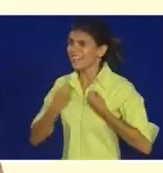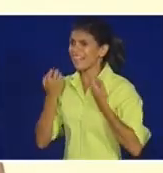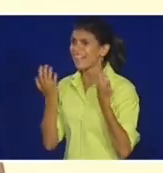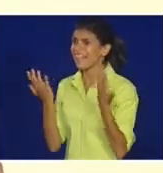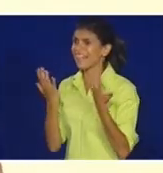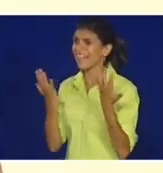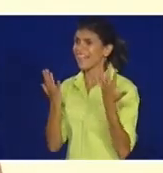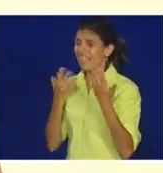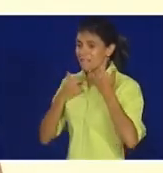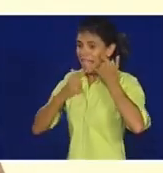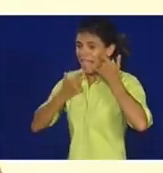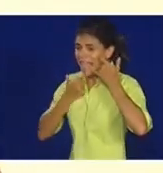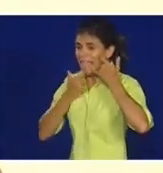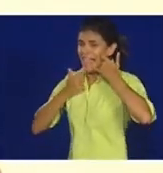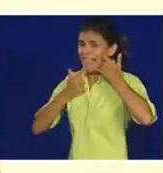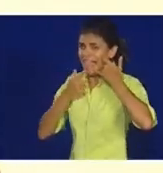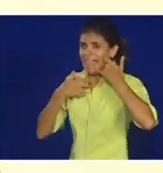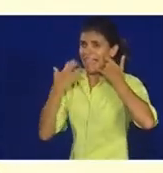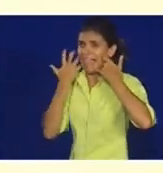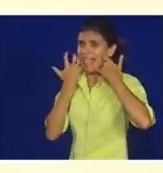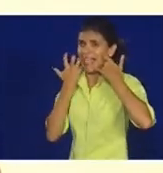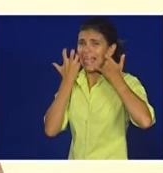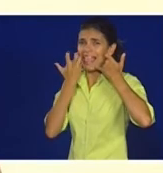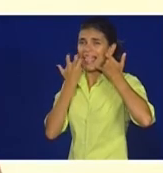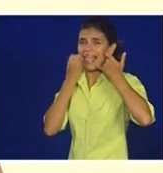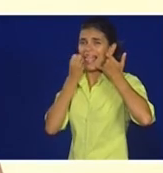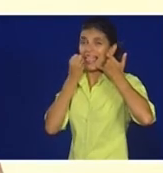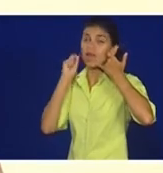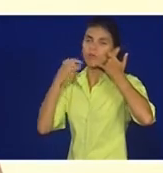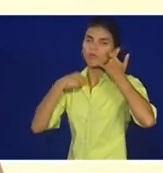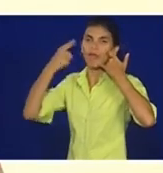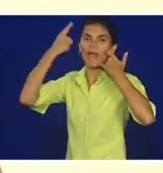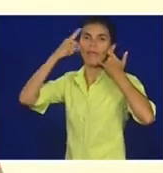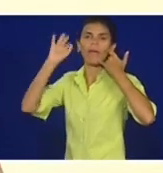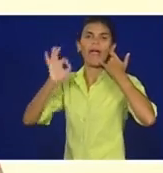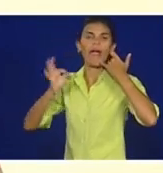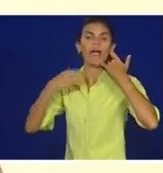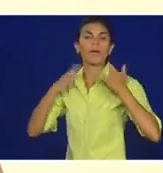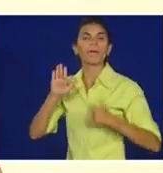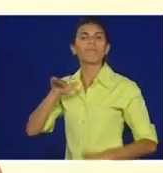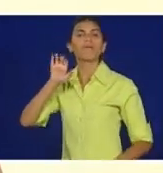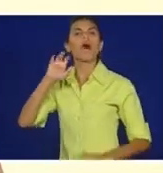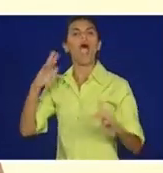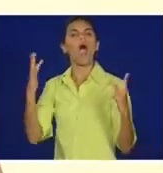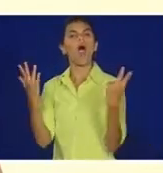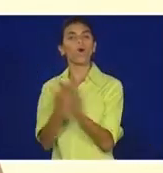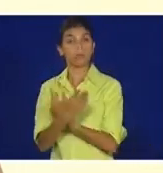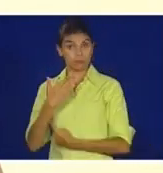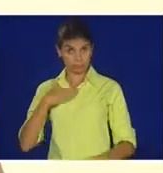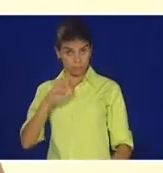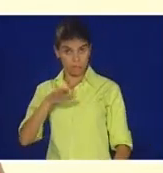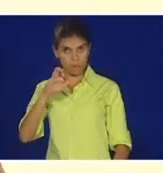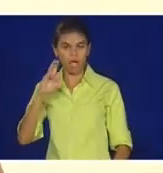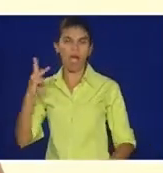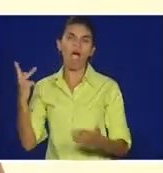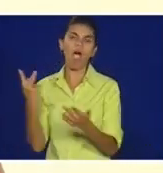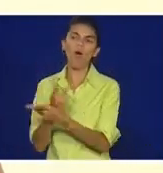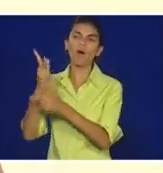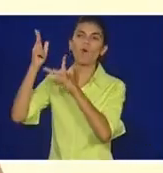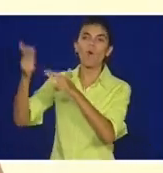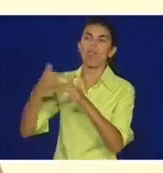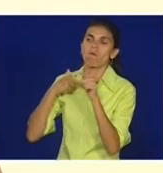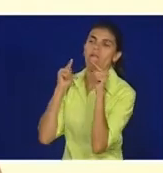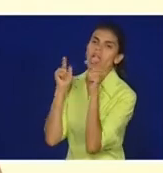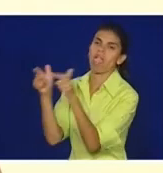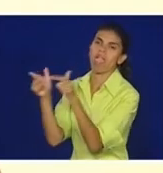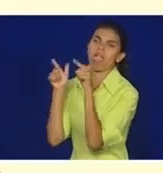E eu fiquei muito sem graça, comecei a rir e realmente me lembrei do tempo da minha mãe, que acontecia